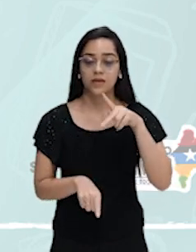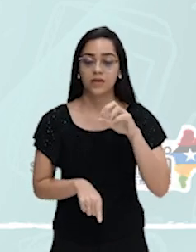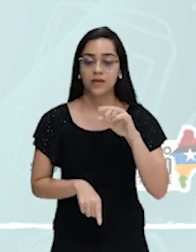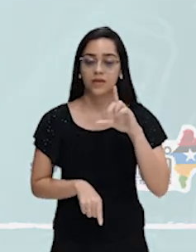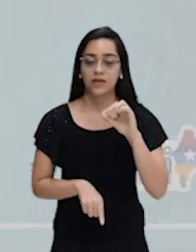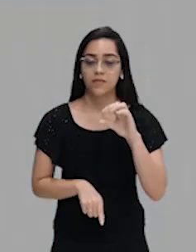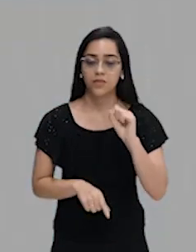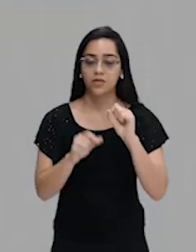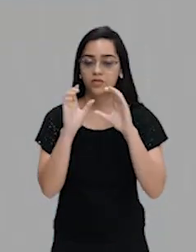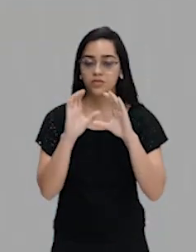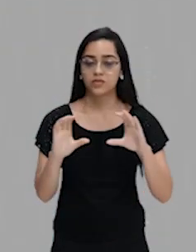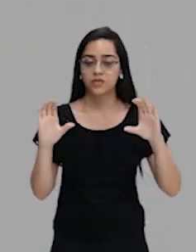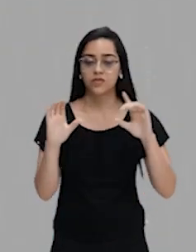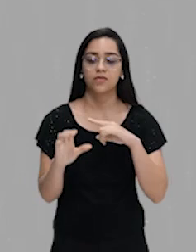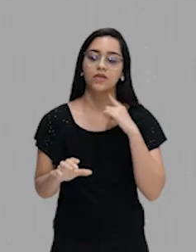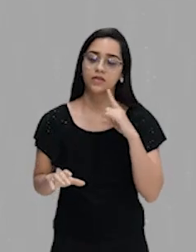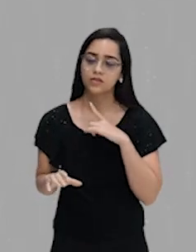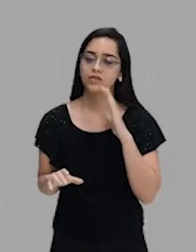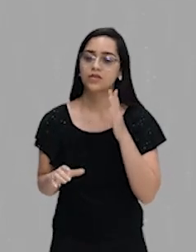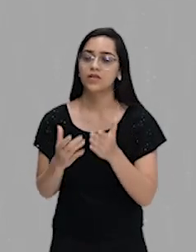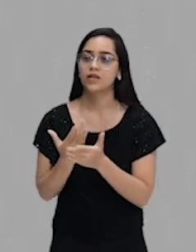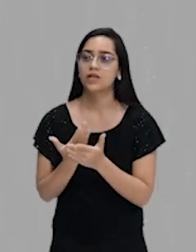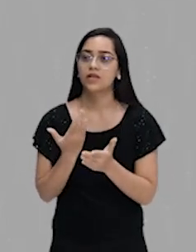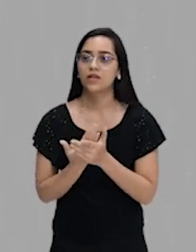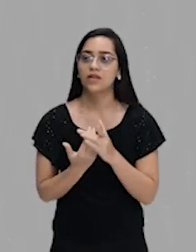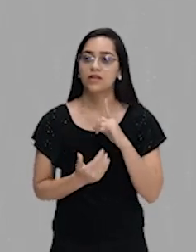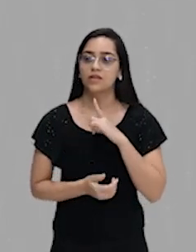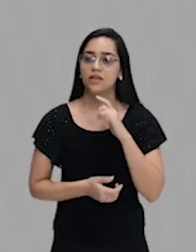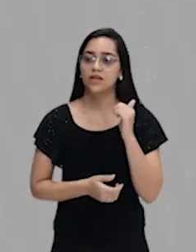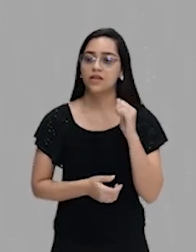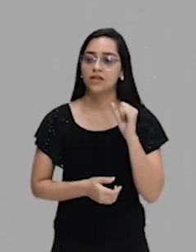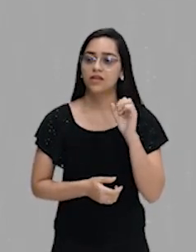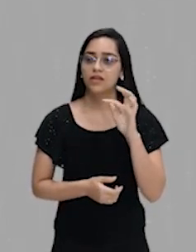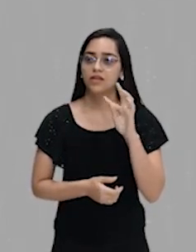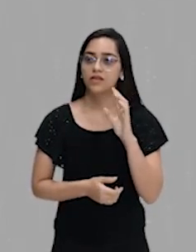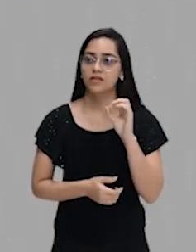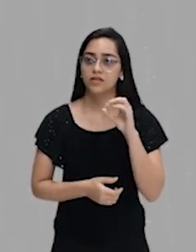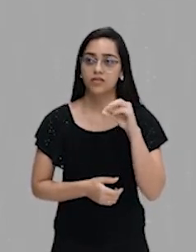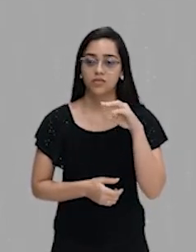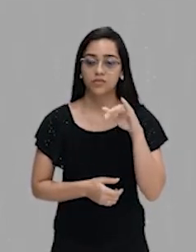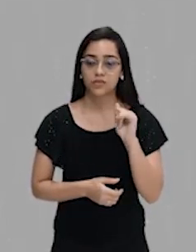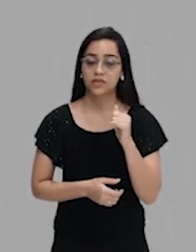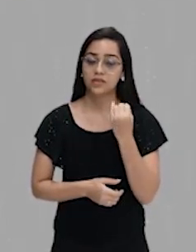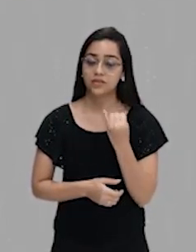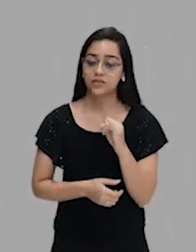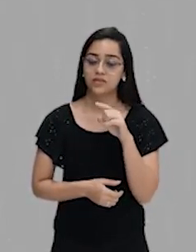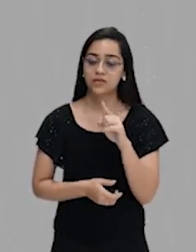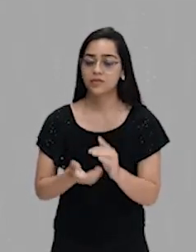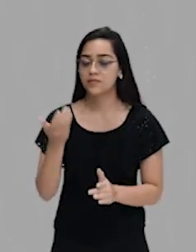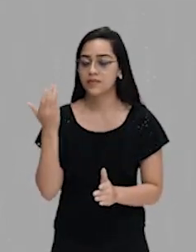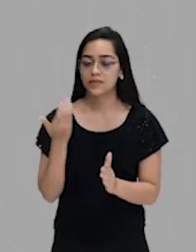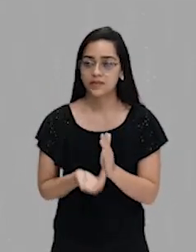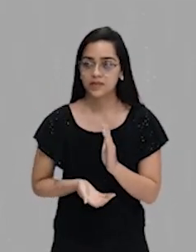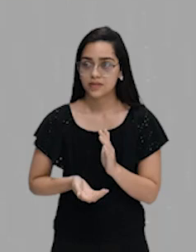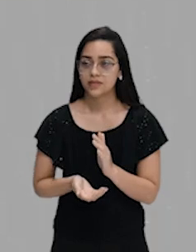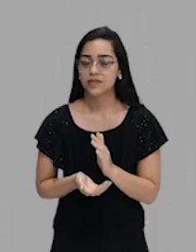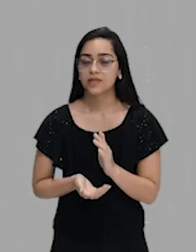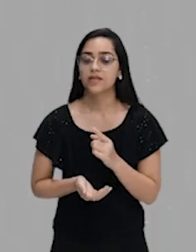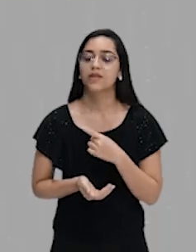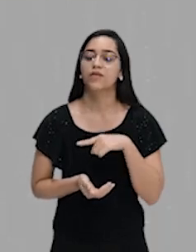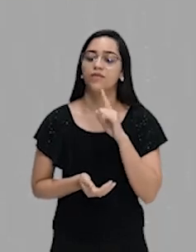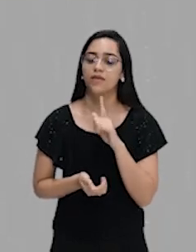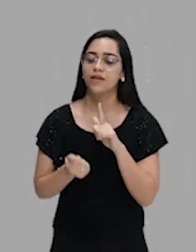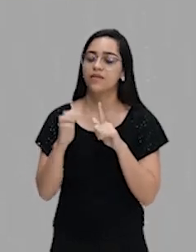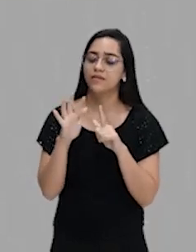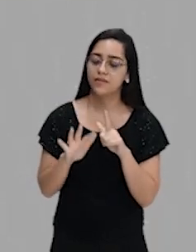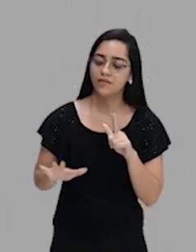Bom, nós já tivemos as primeiras aulas sobre a astronomia, certo? Se você perdeu lá na plataforma Gonçalves Dias, você